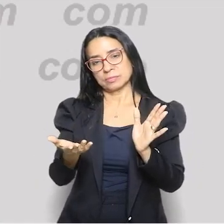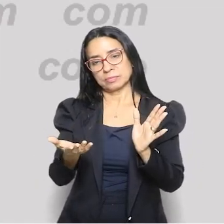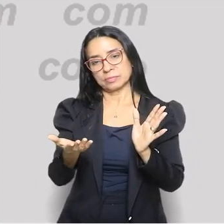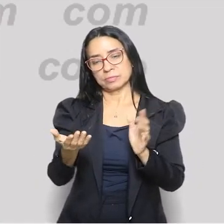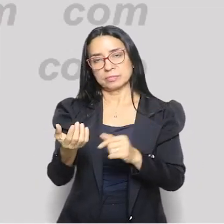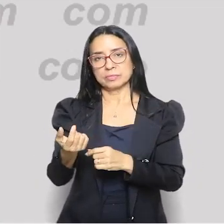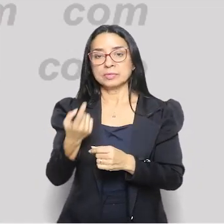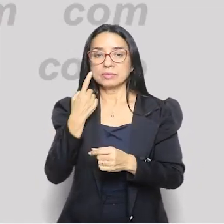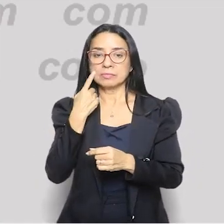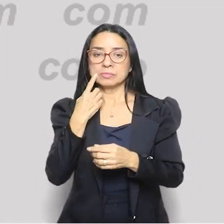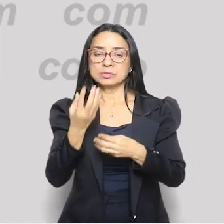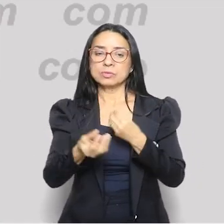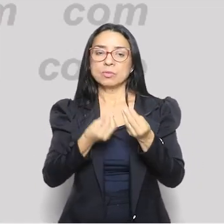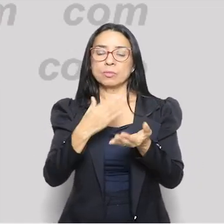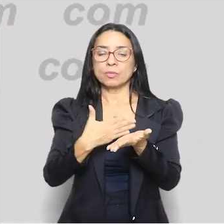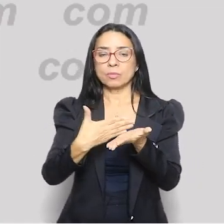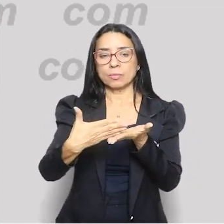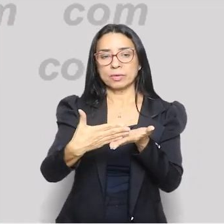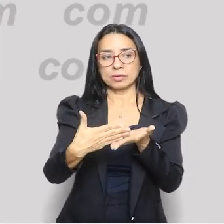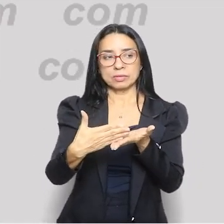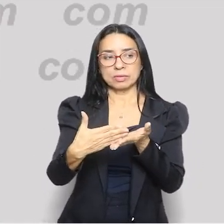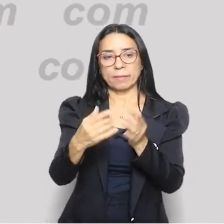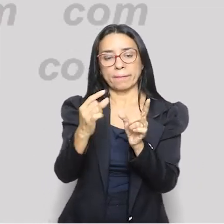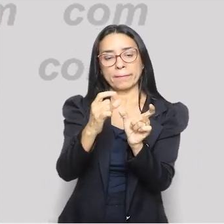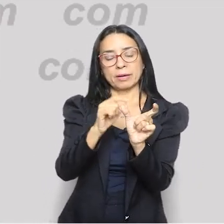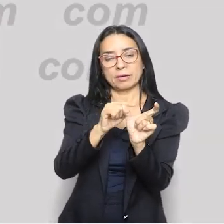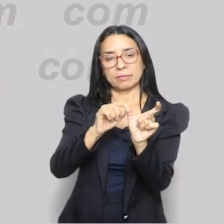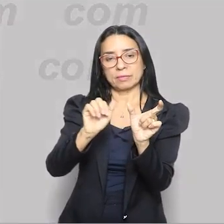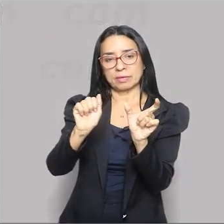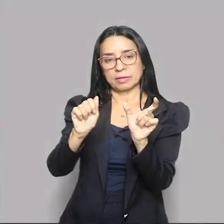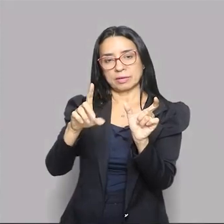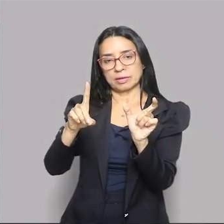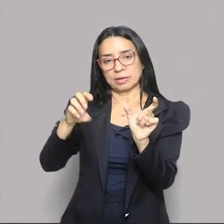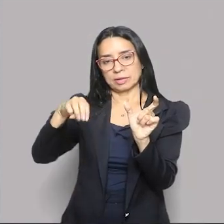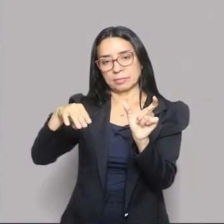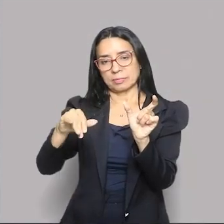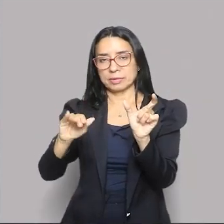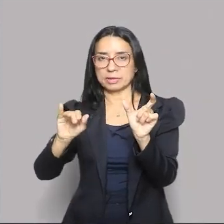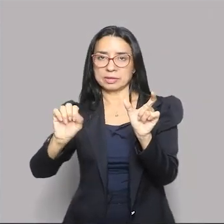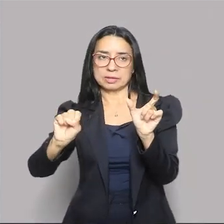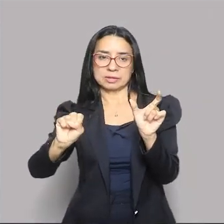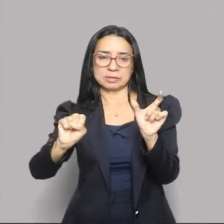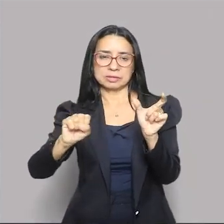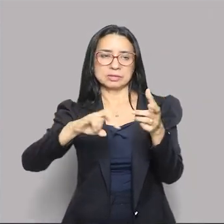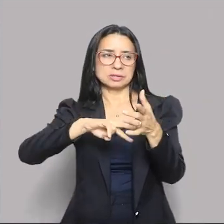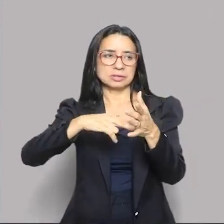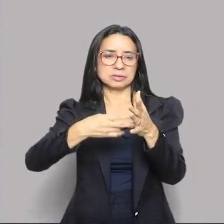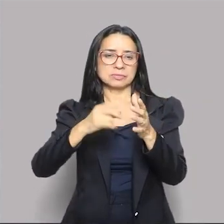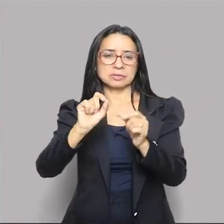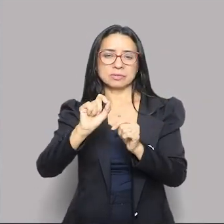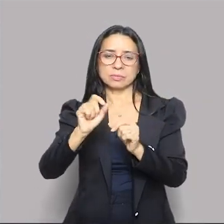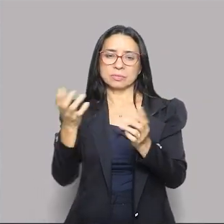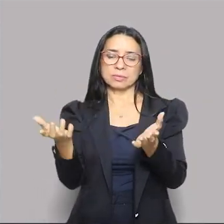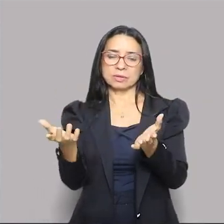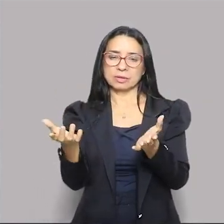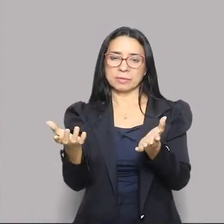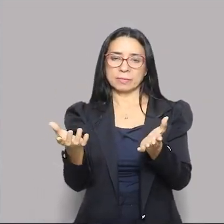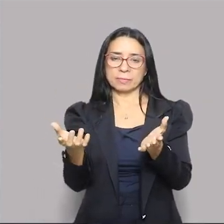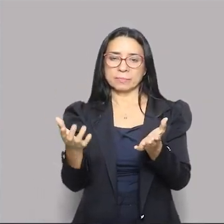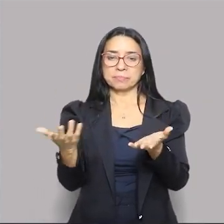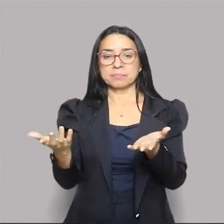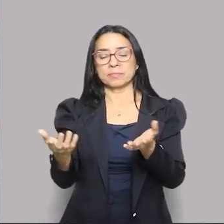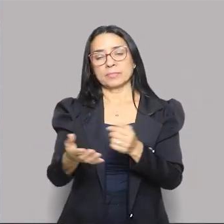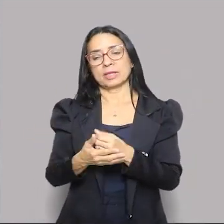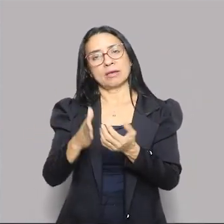frase de apresentação. Eu coloquei aqui a palavrinha ademais. O que significa ademais? Em sequência,